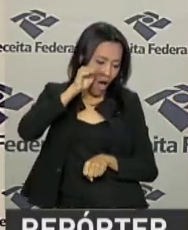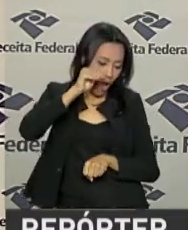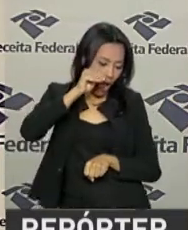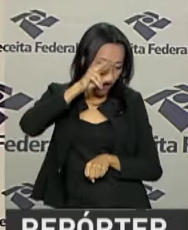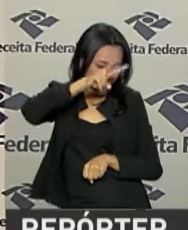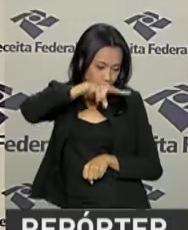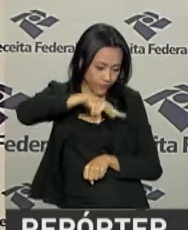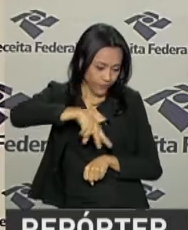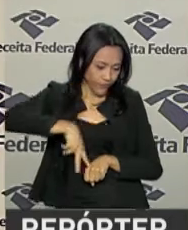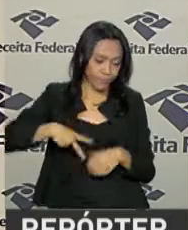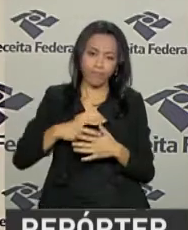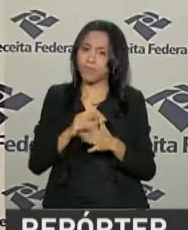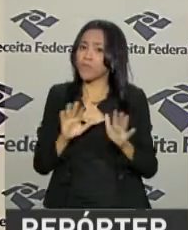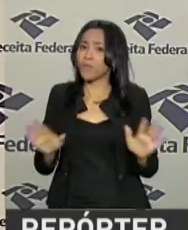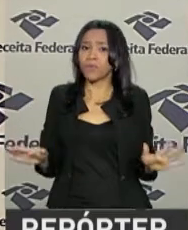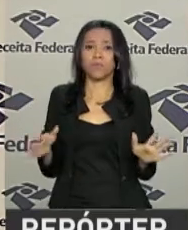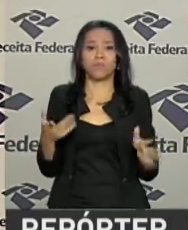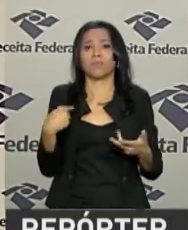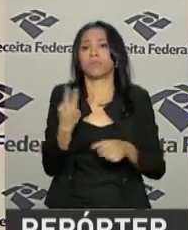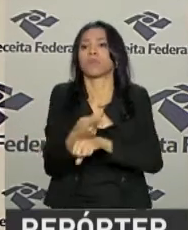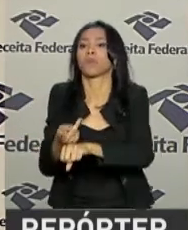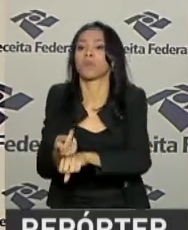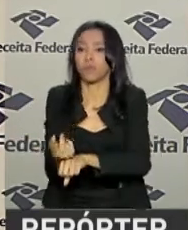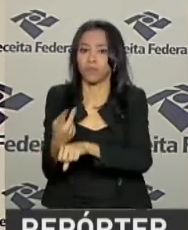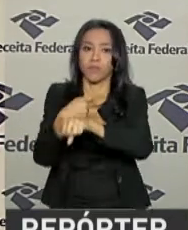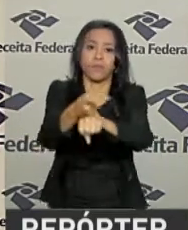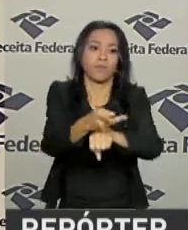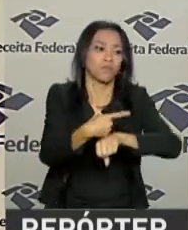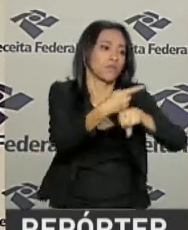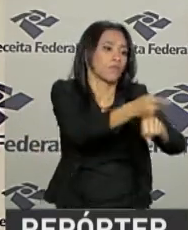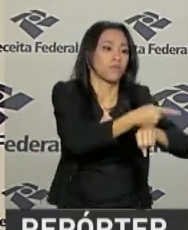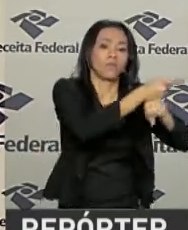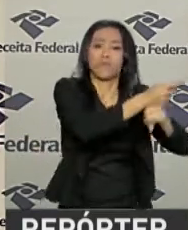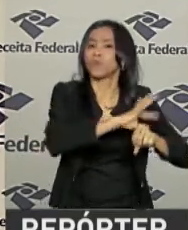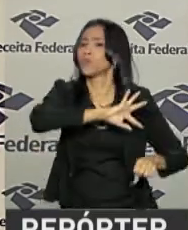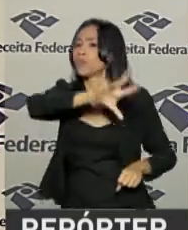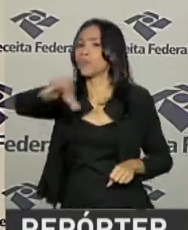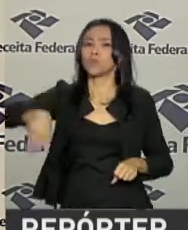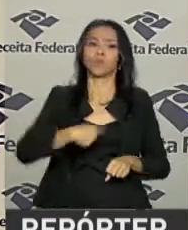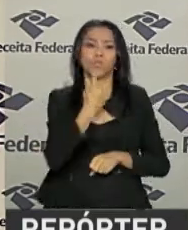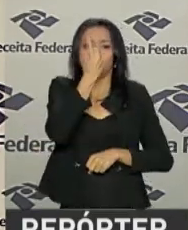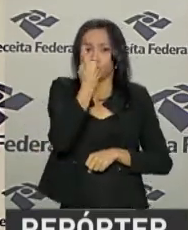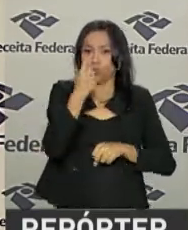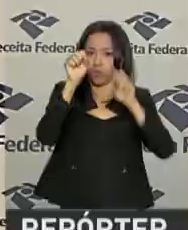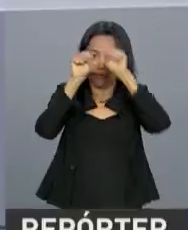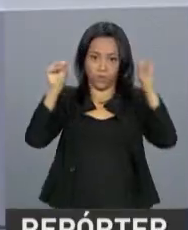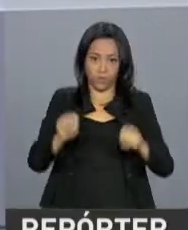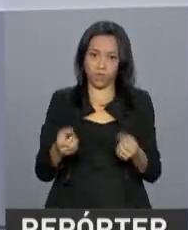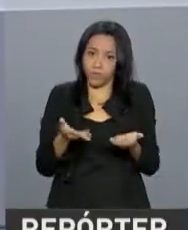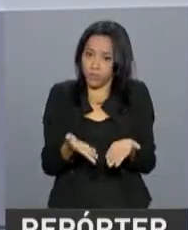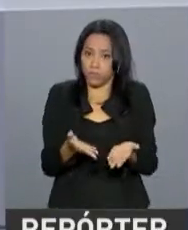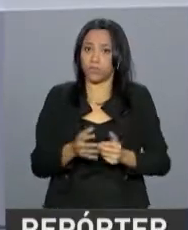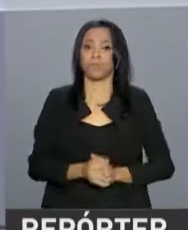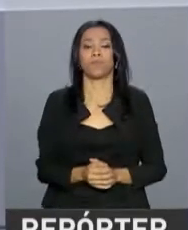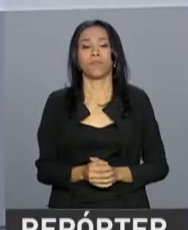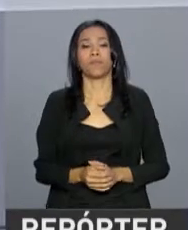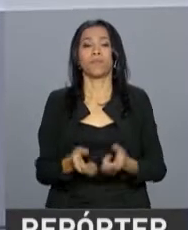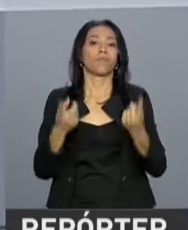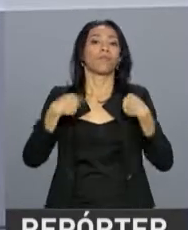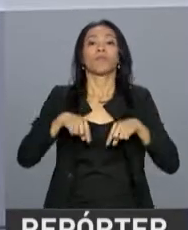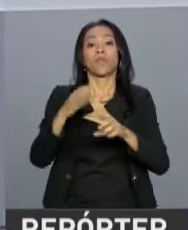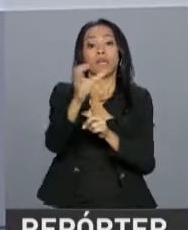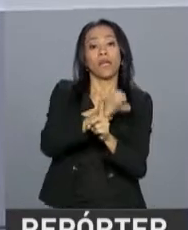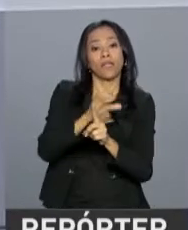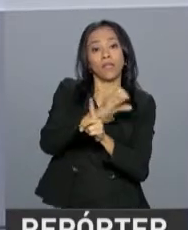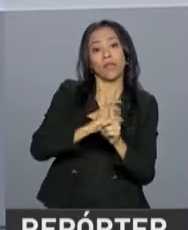direitos previdenciários e trabalhistas tudo está garantido nessa plataforma tecnológica o calendário de